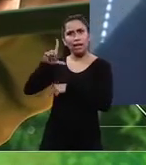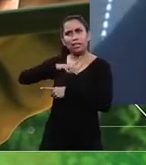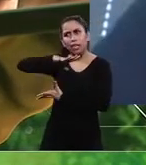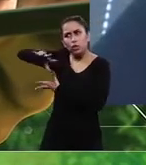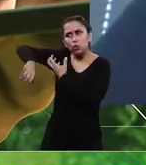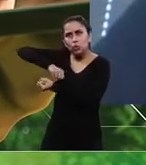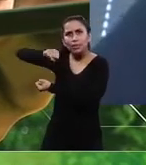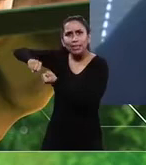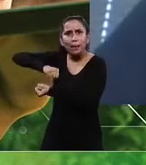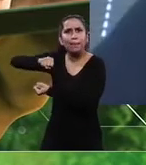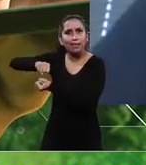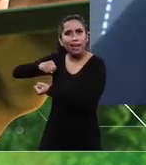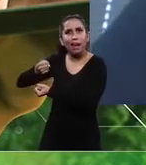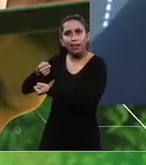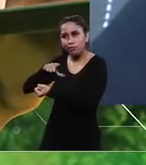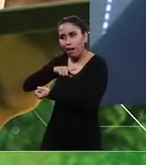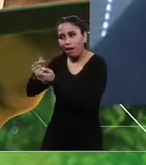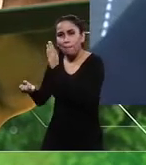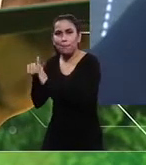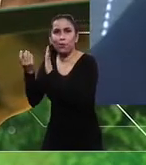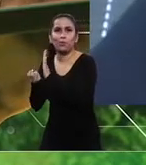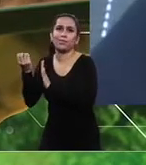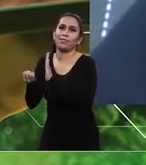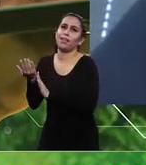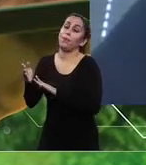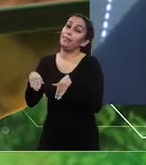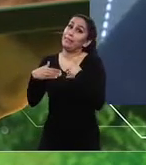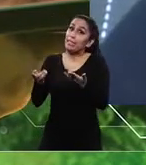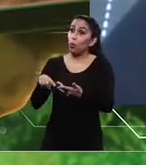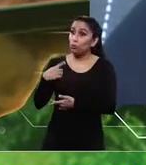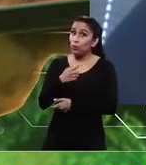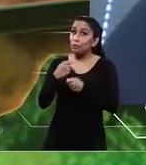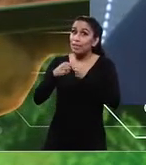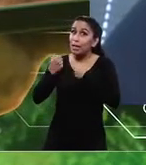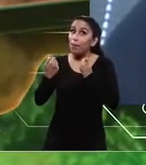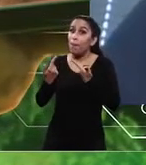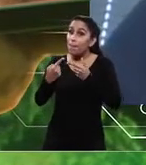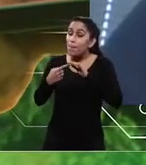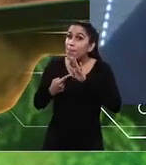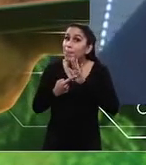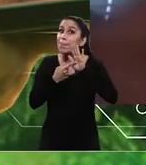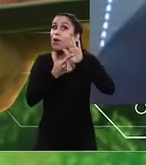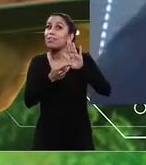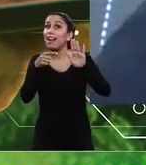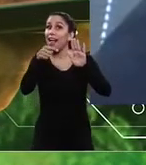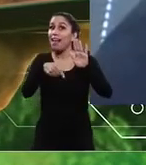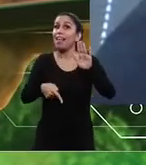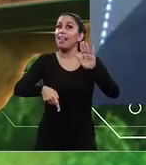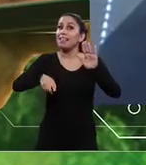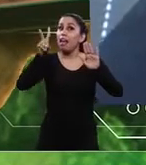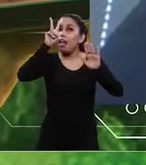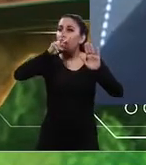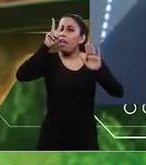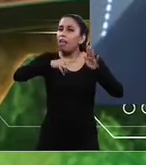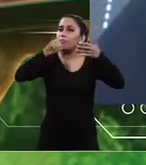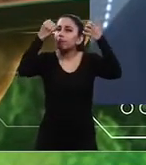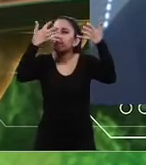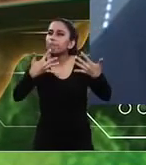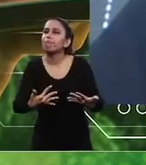sustentabilidade na sua produção. Então, acho que a gente precisa levar essa narrativa assim, cada vez mais organizada. Isso depende